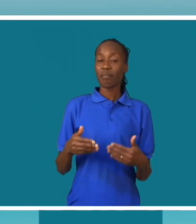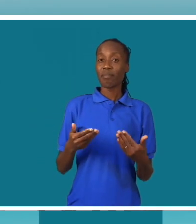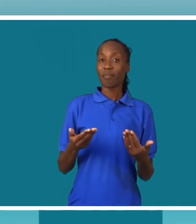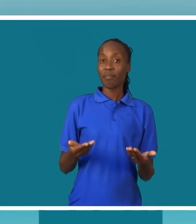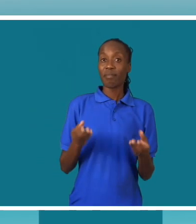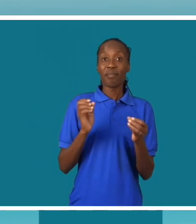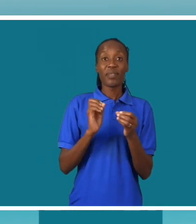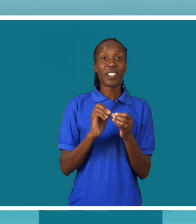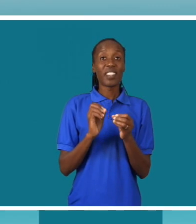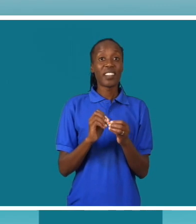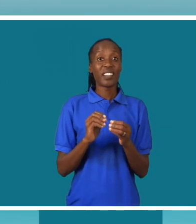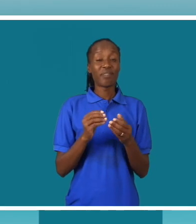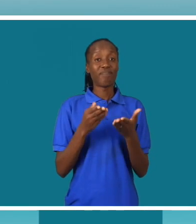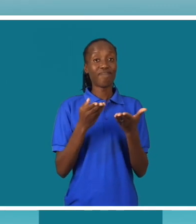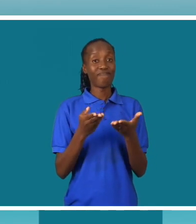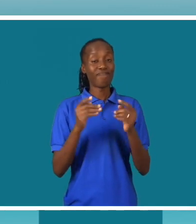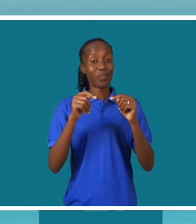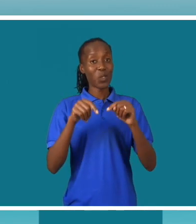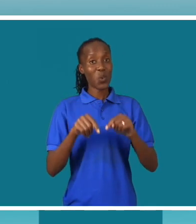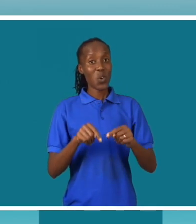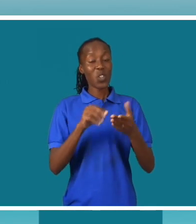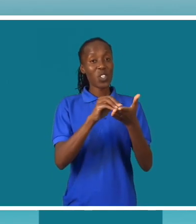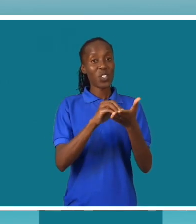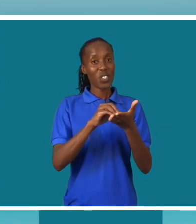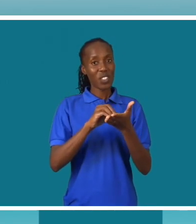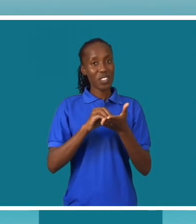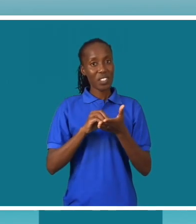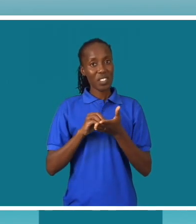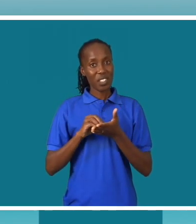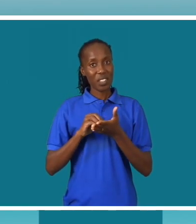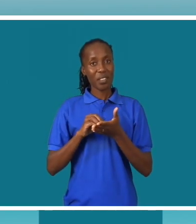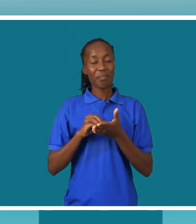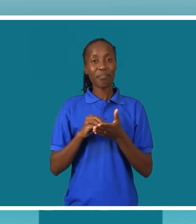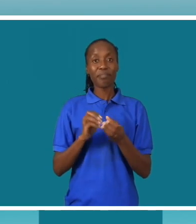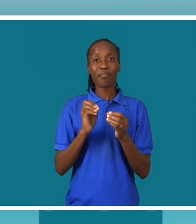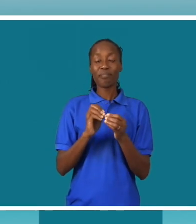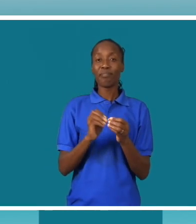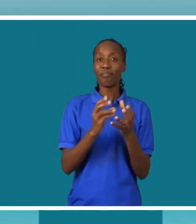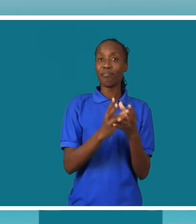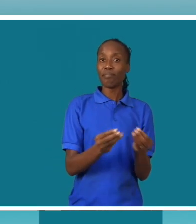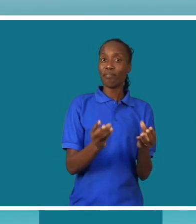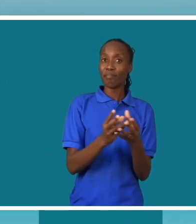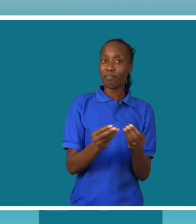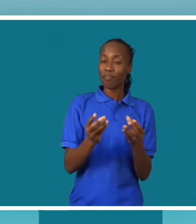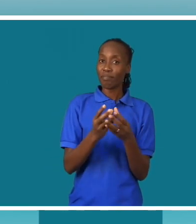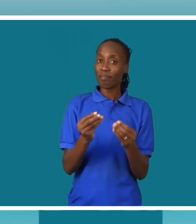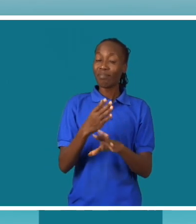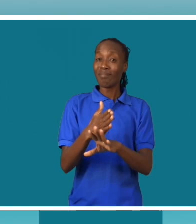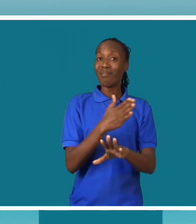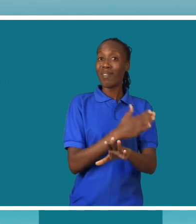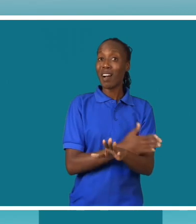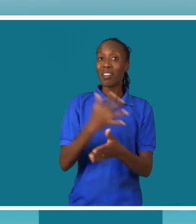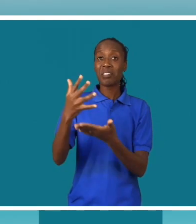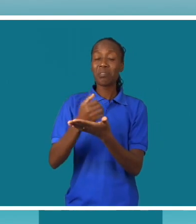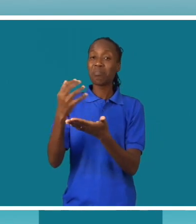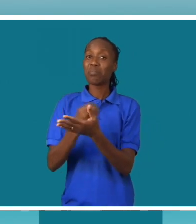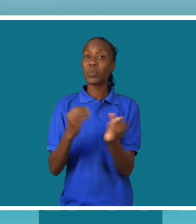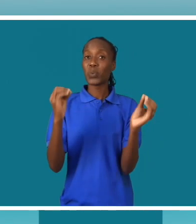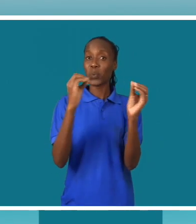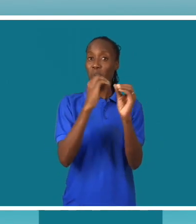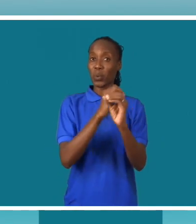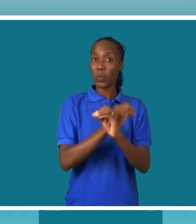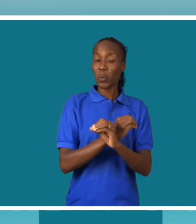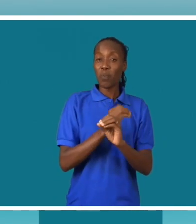casa. Além de estar aqui ainda hoje a receber, passo por outro sítio e não consegui, então